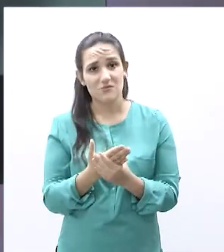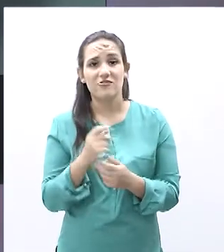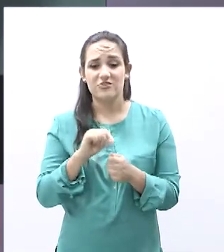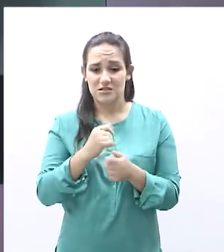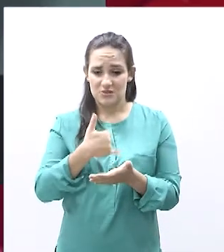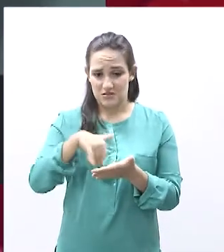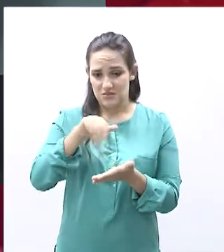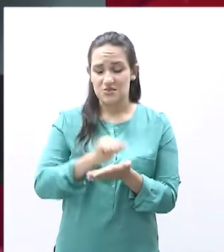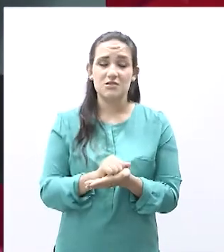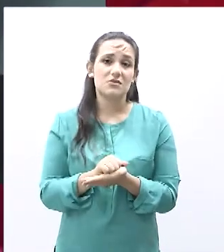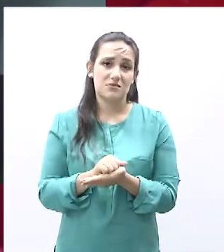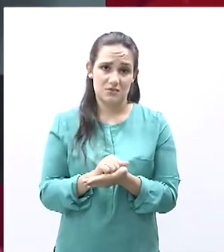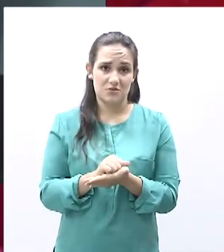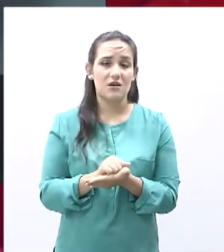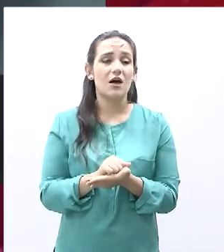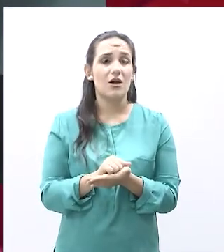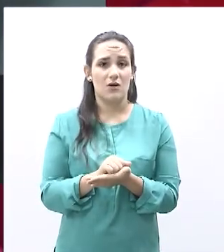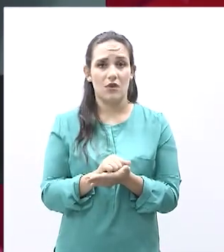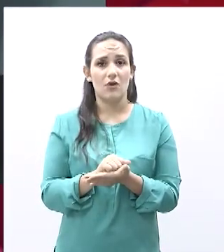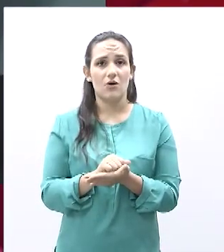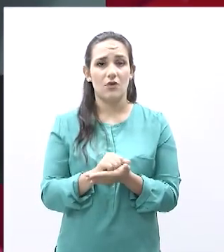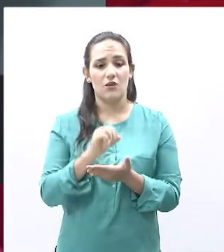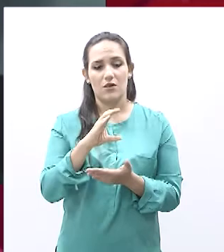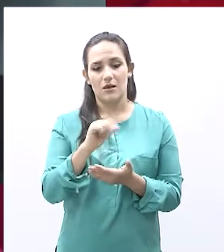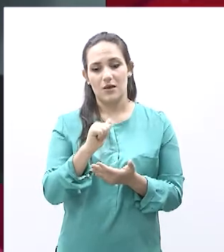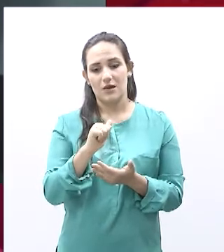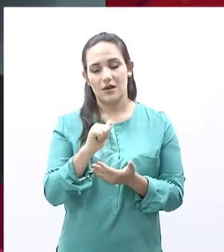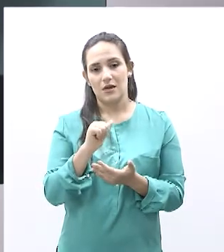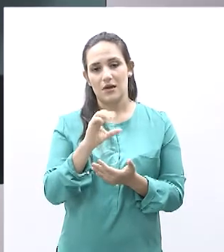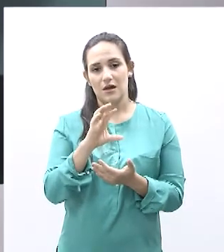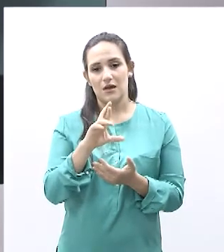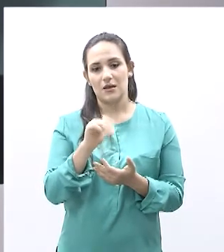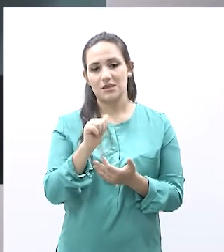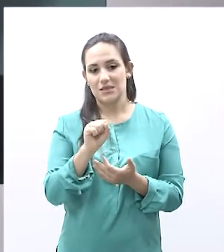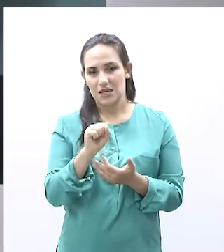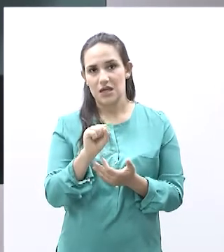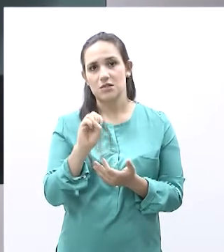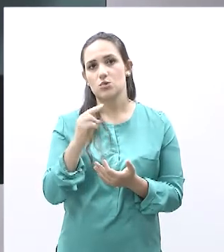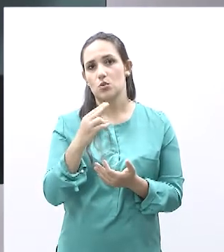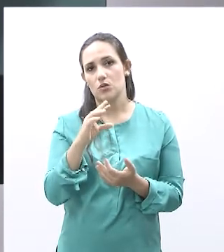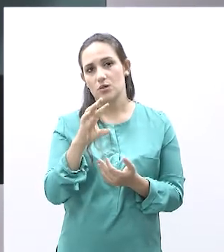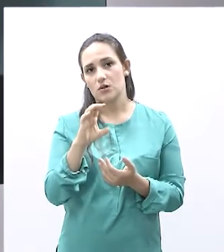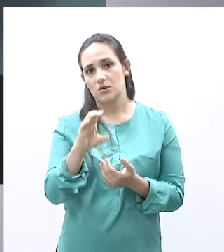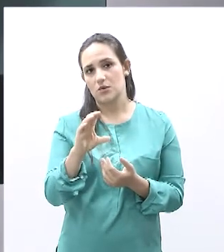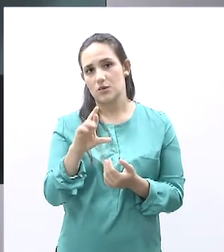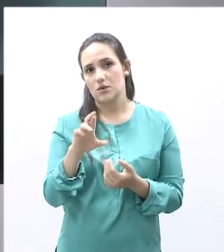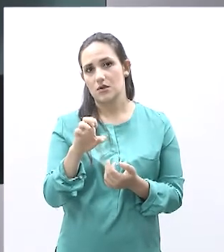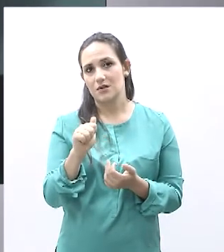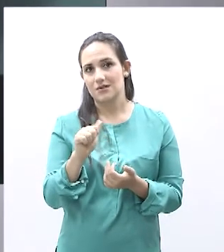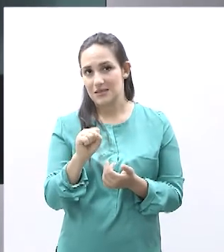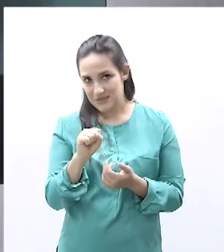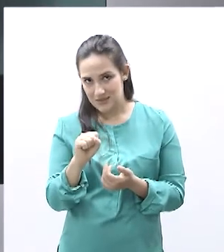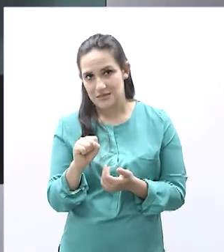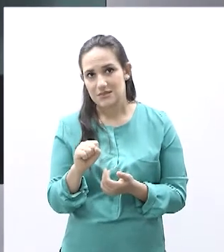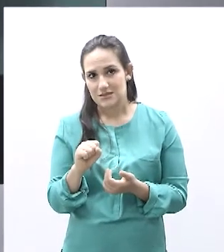se inscrever no CAD único, nos CRAS, nos CRES, né?